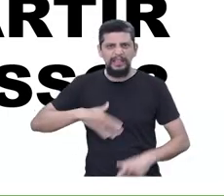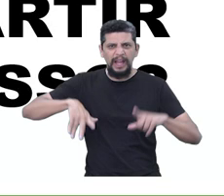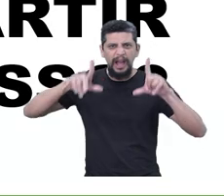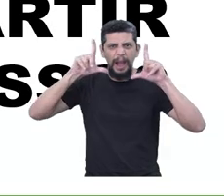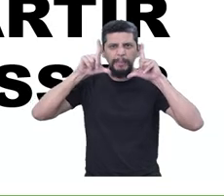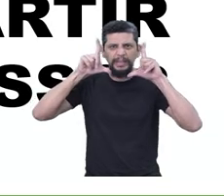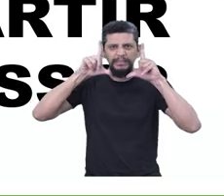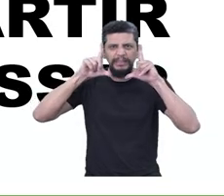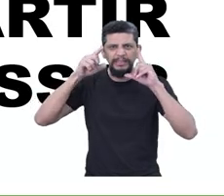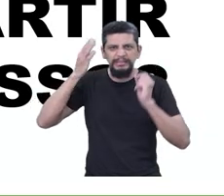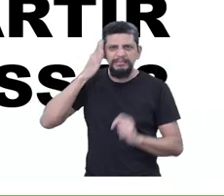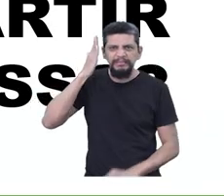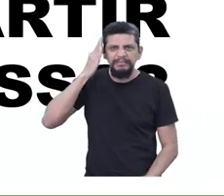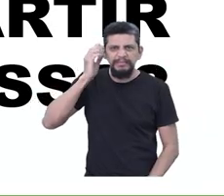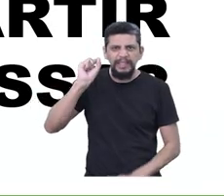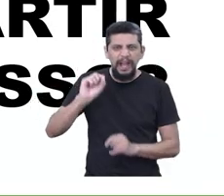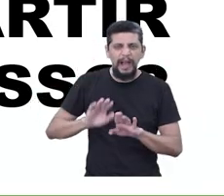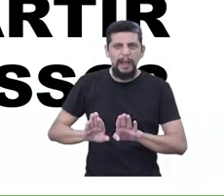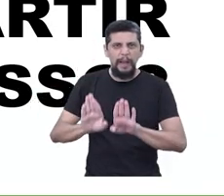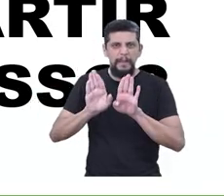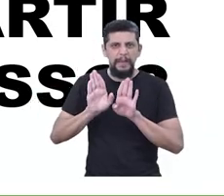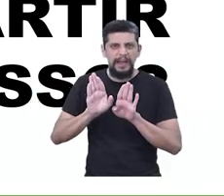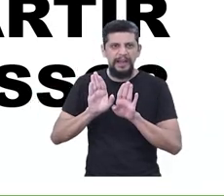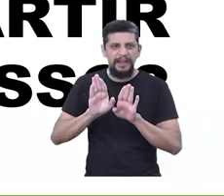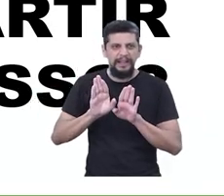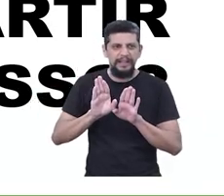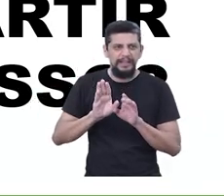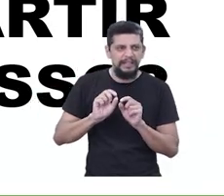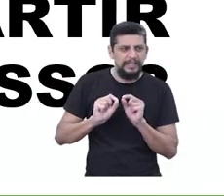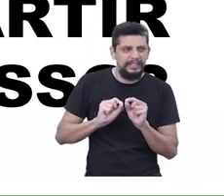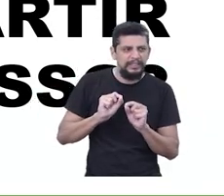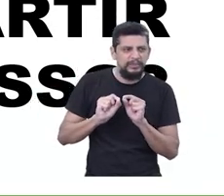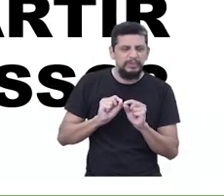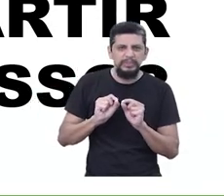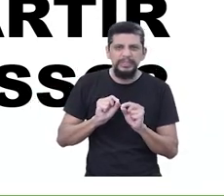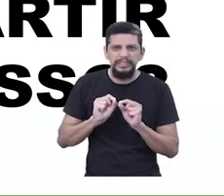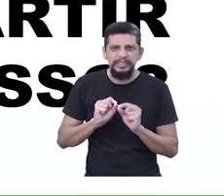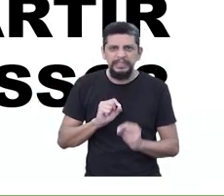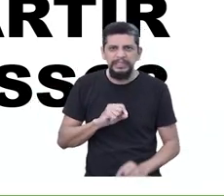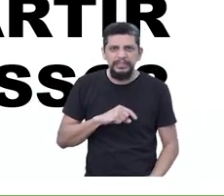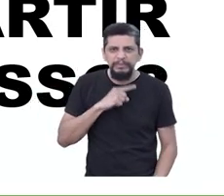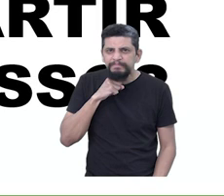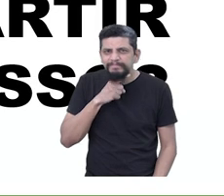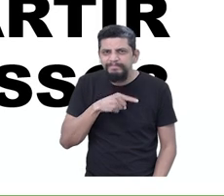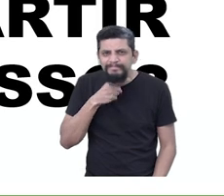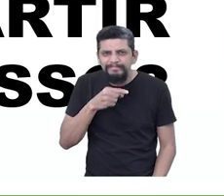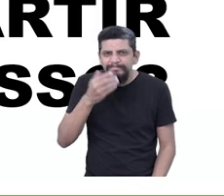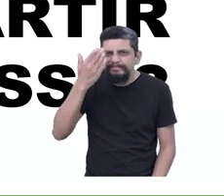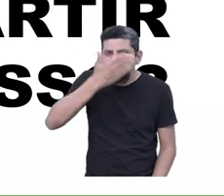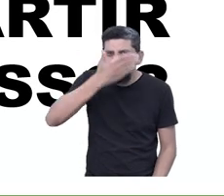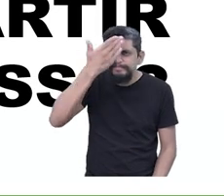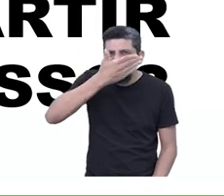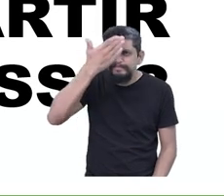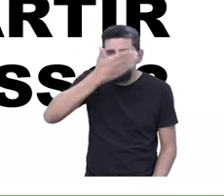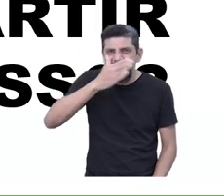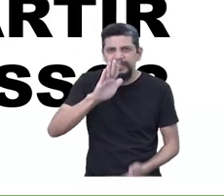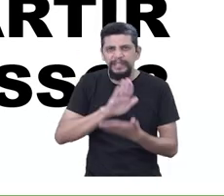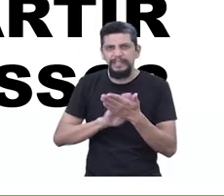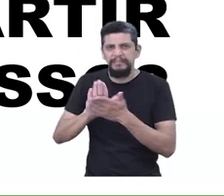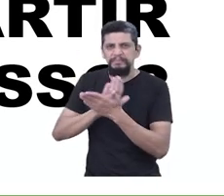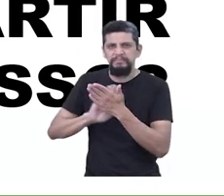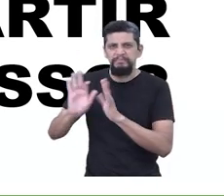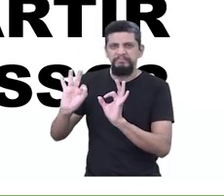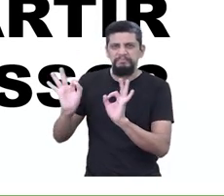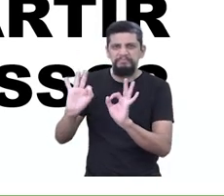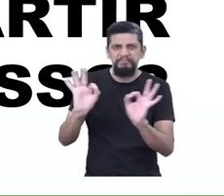minha cabeça? Mas, míope do jeito que era, não conseguiu enxergar mais